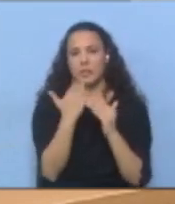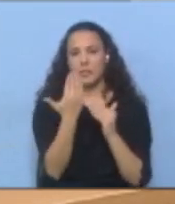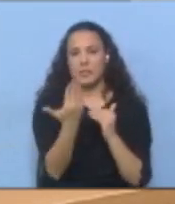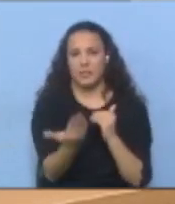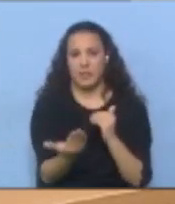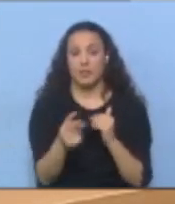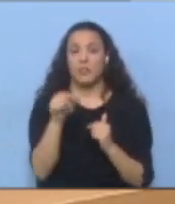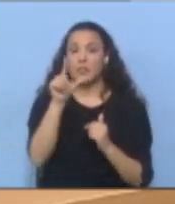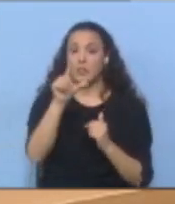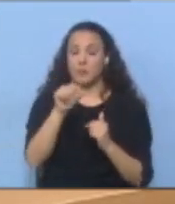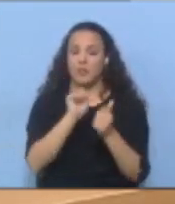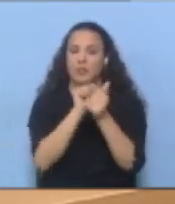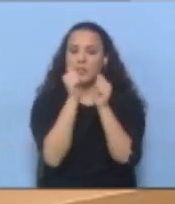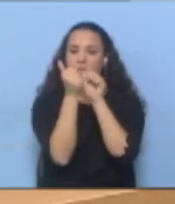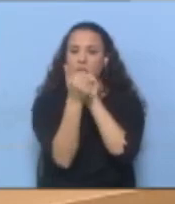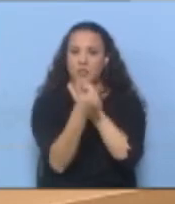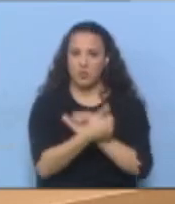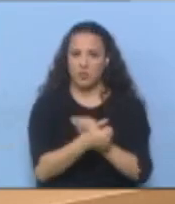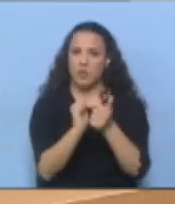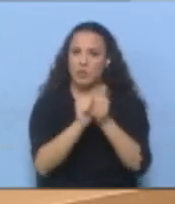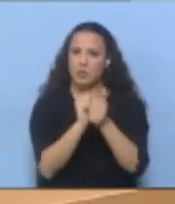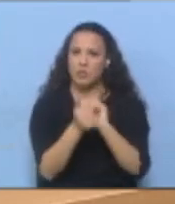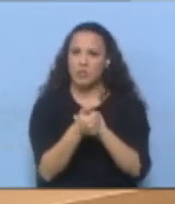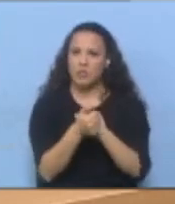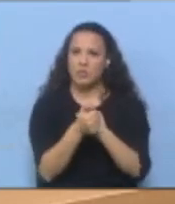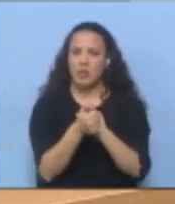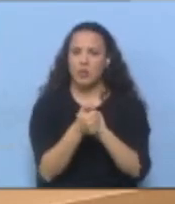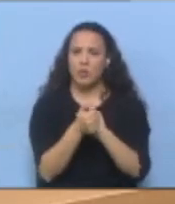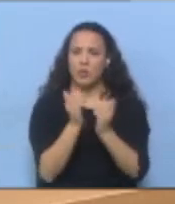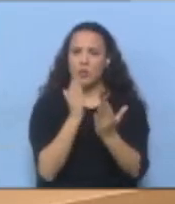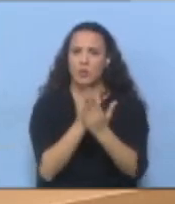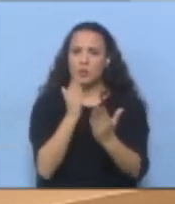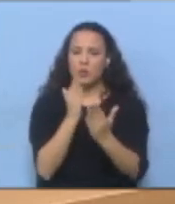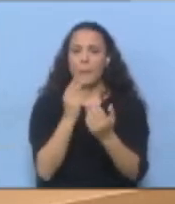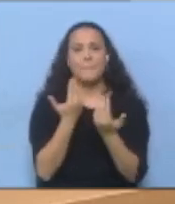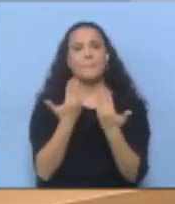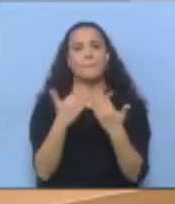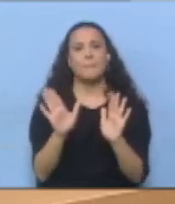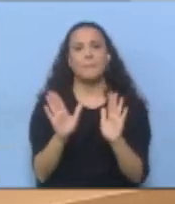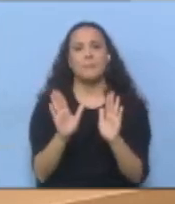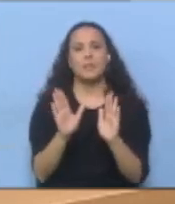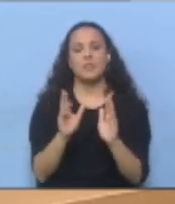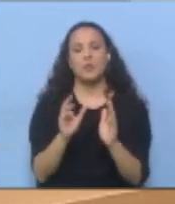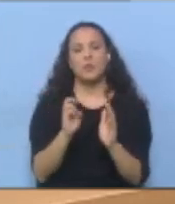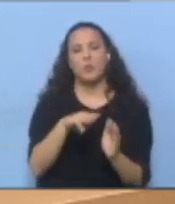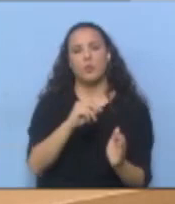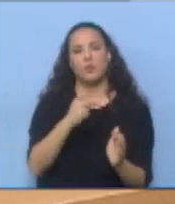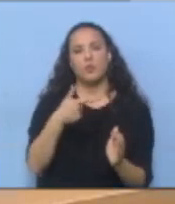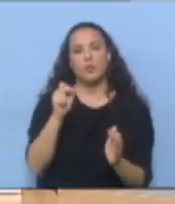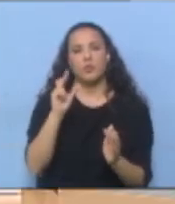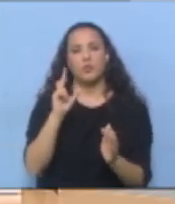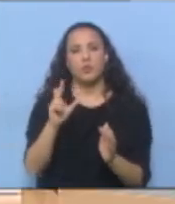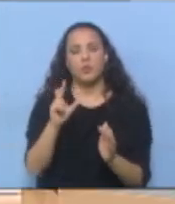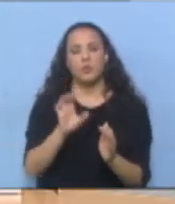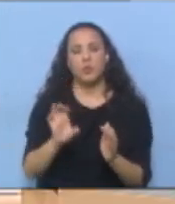há a dimensão da transformação. Portanto, o desporto não é só reflexo, é também motor de transformação. A ferramenta e nesta educativa. academia é um exemplo